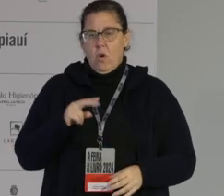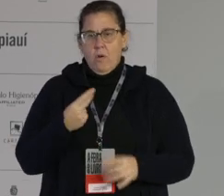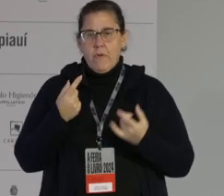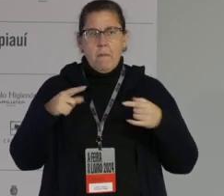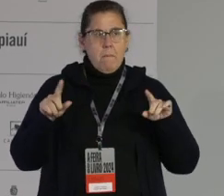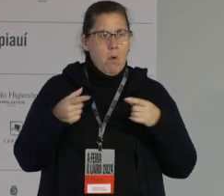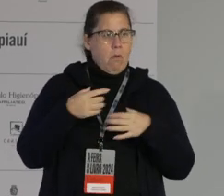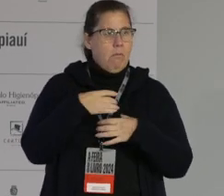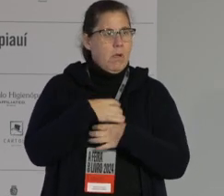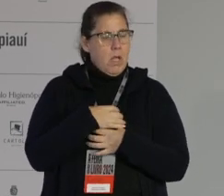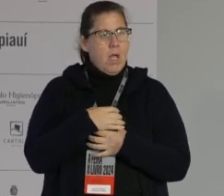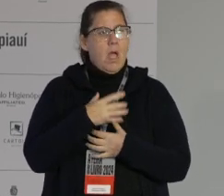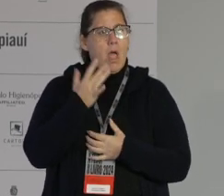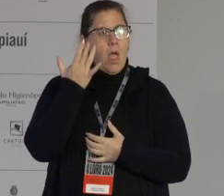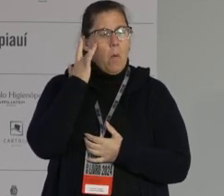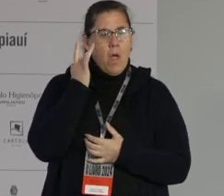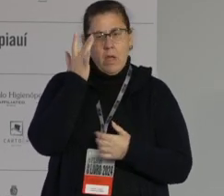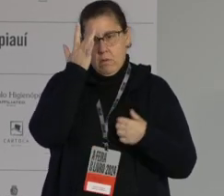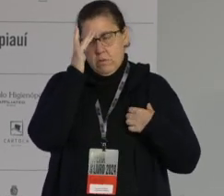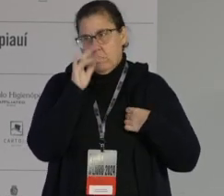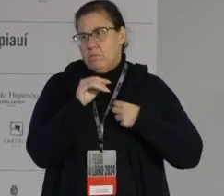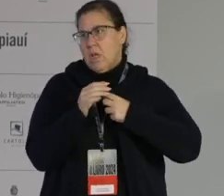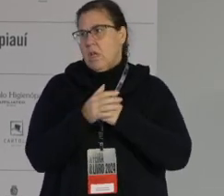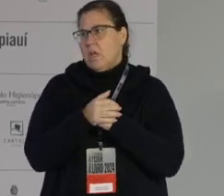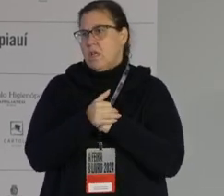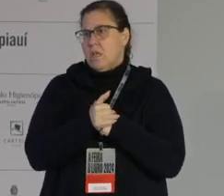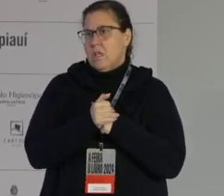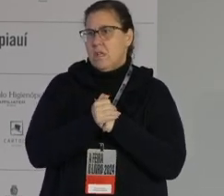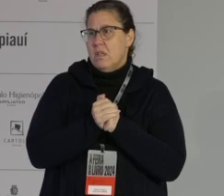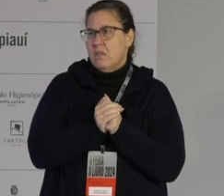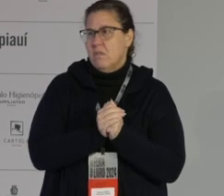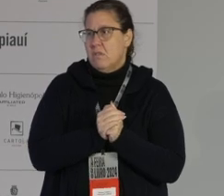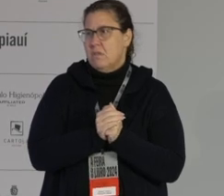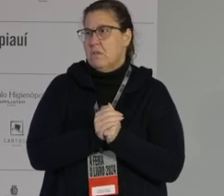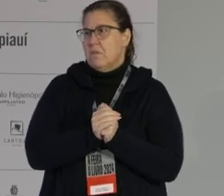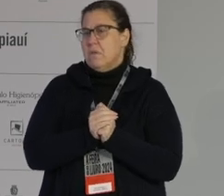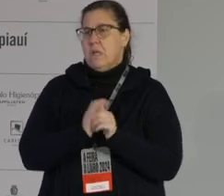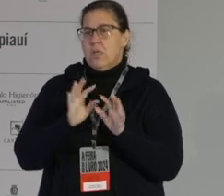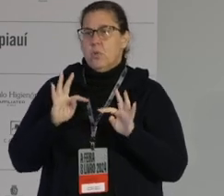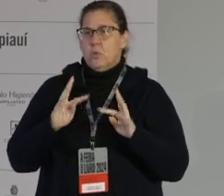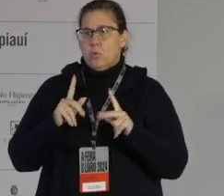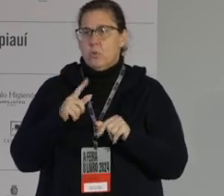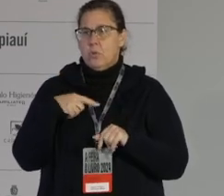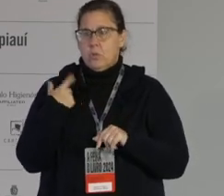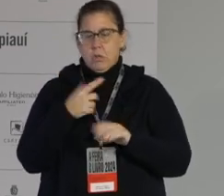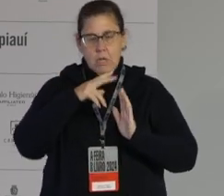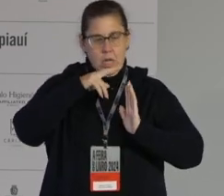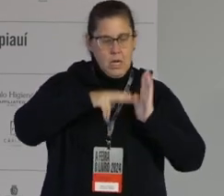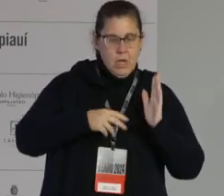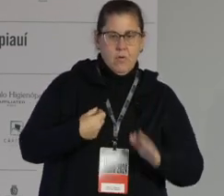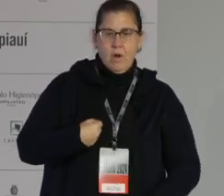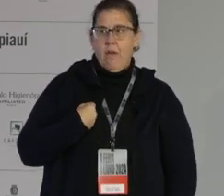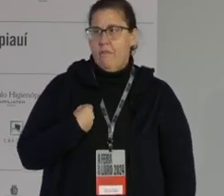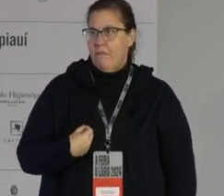soando. E eu acho que, sei lá, eu não sei, Rodrigo, mas, no fundo, tudo que a gente leu na